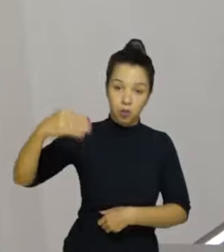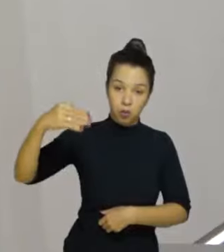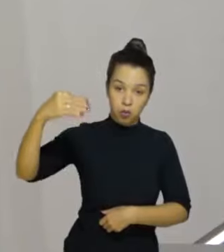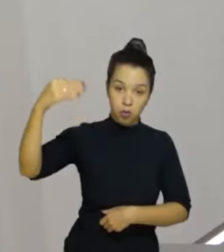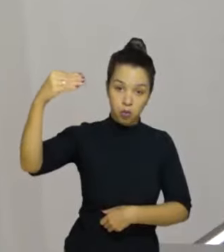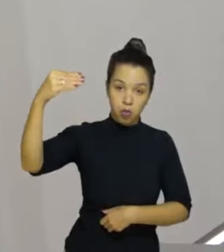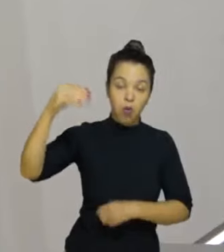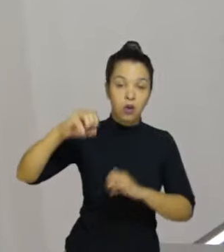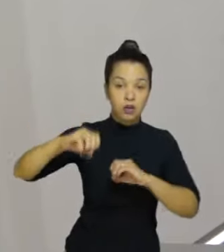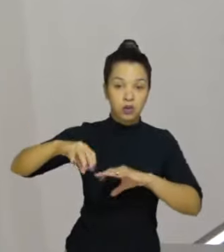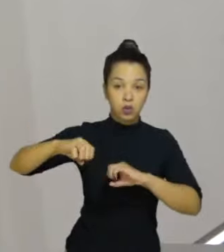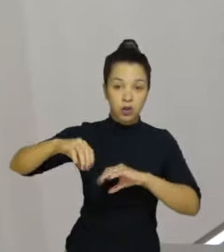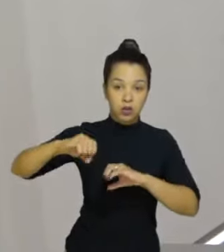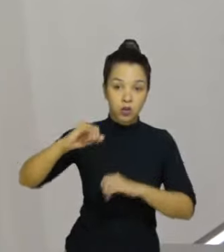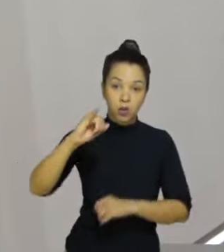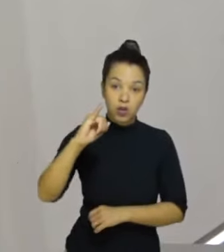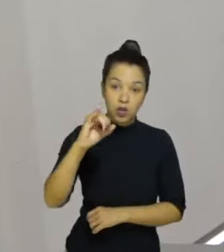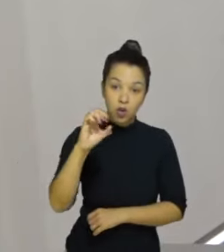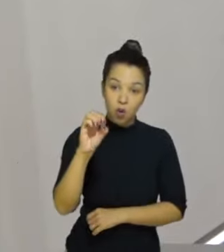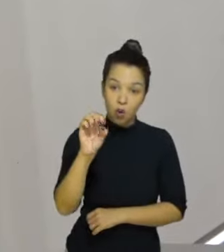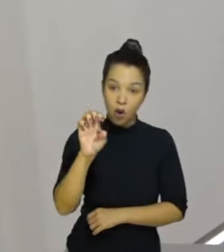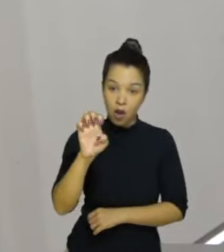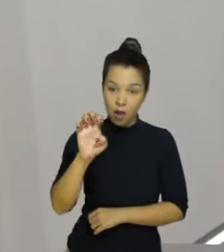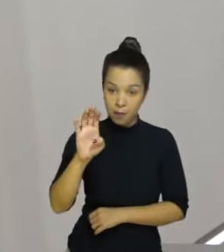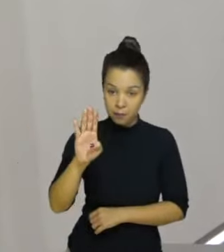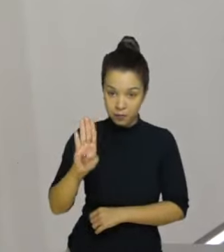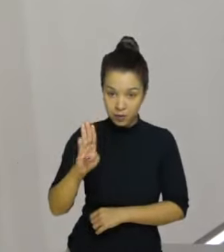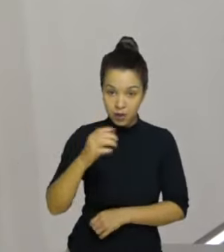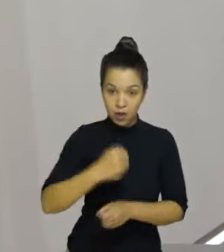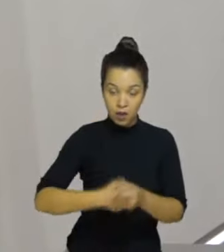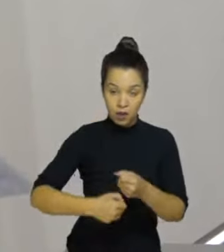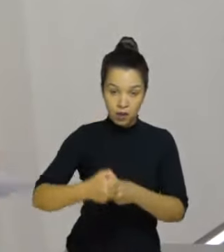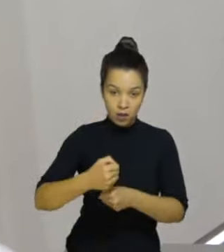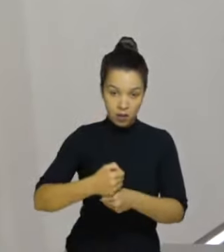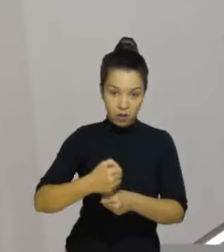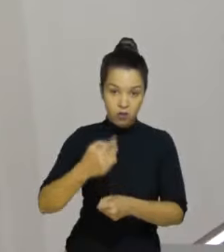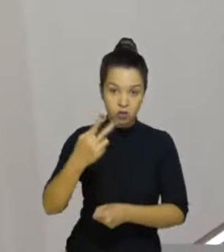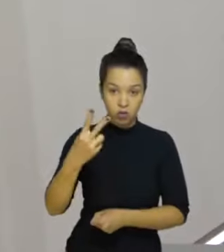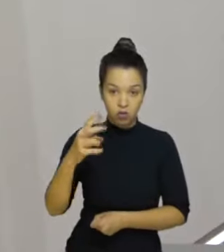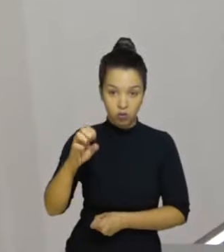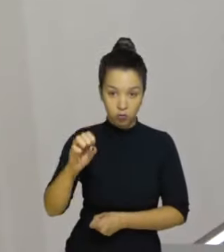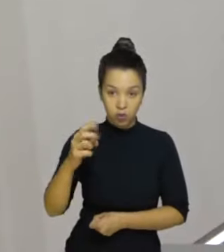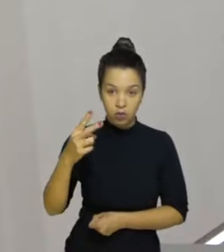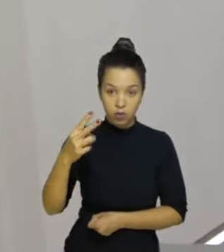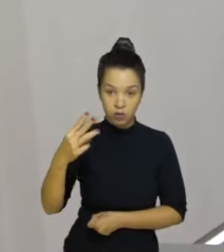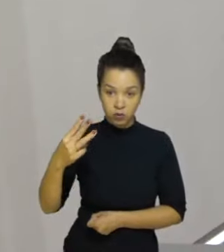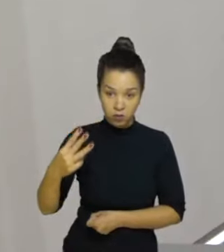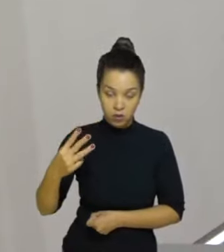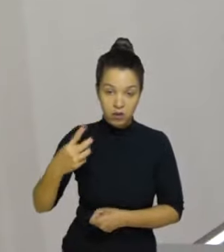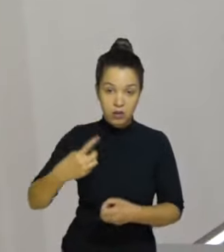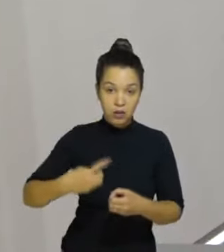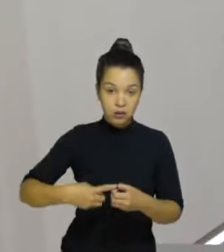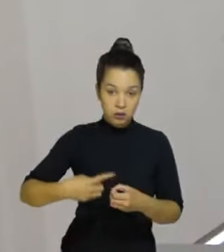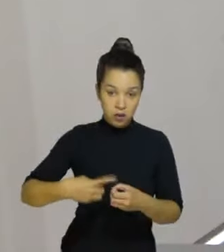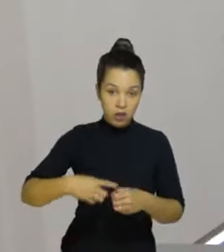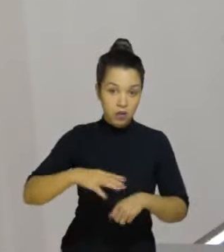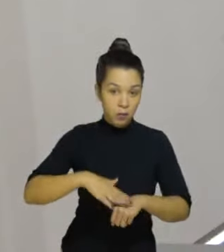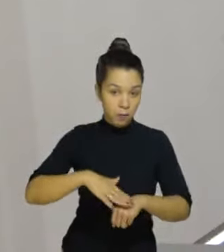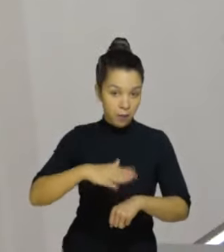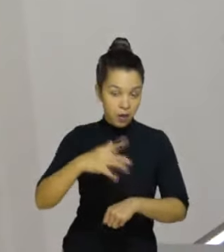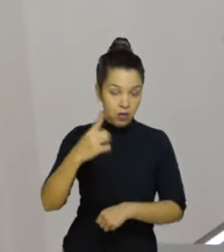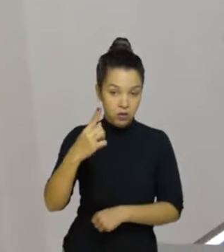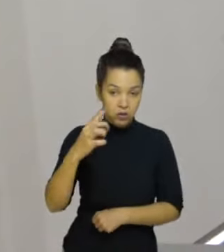Brasileira, o IOEB, em 2023, entre as cidades com mais de 100 mil